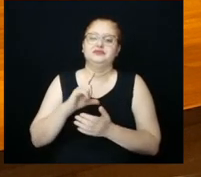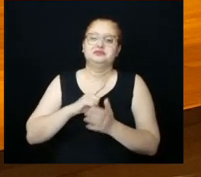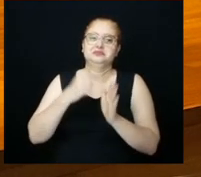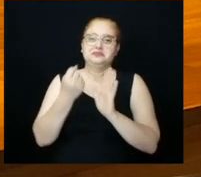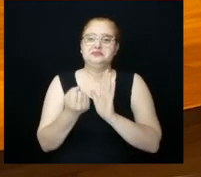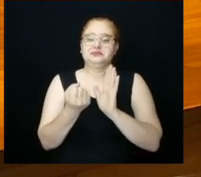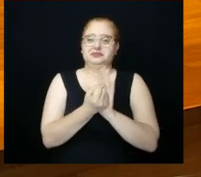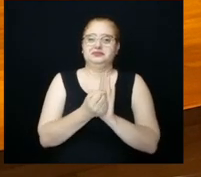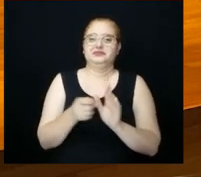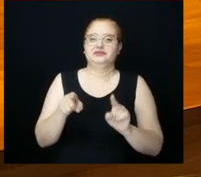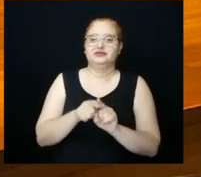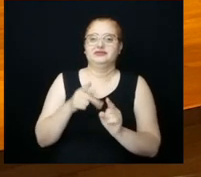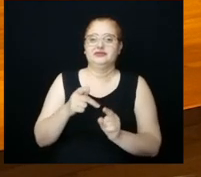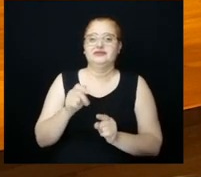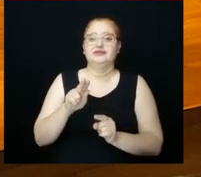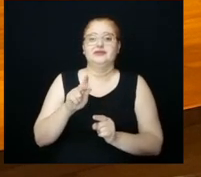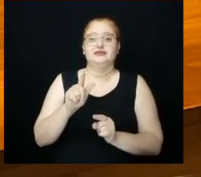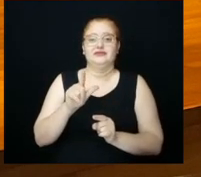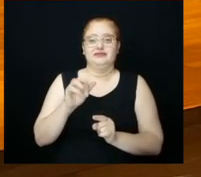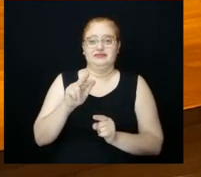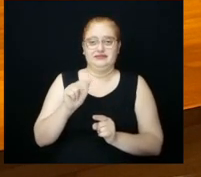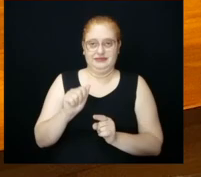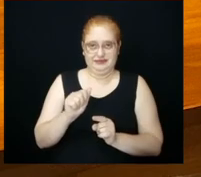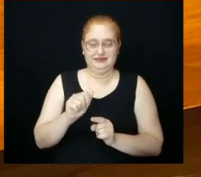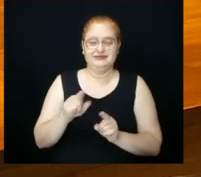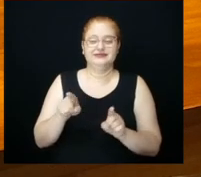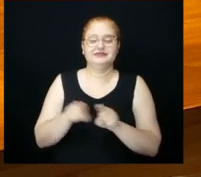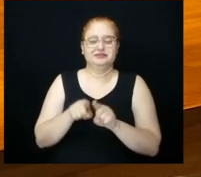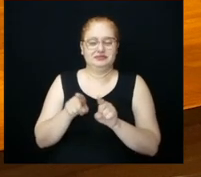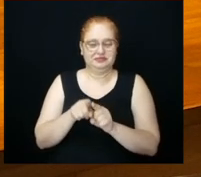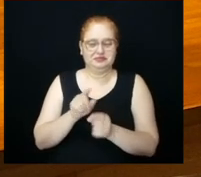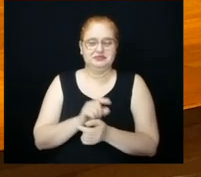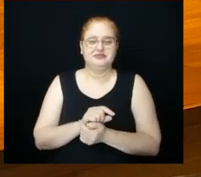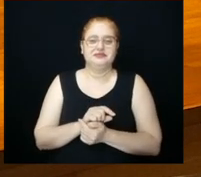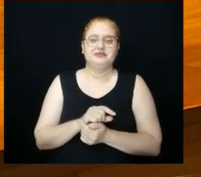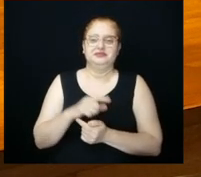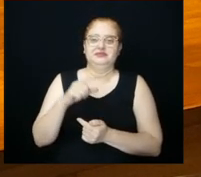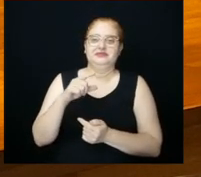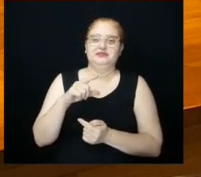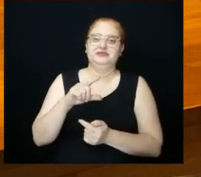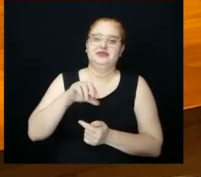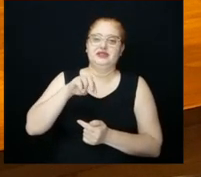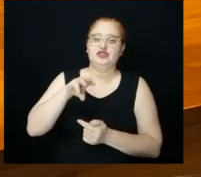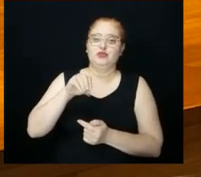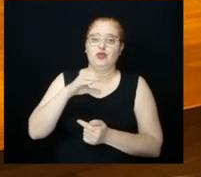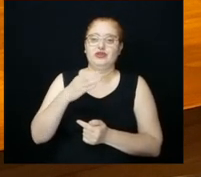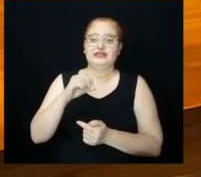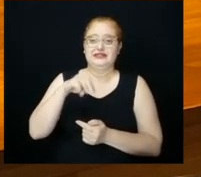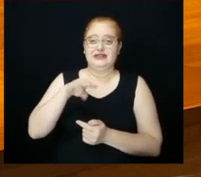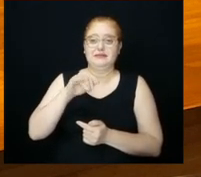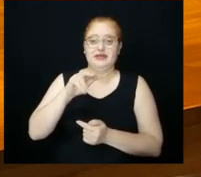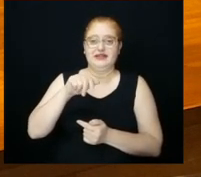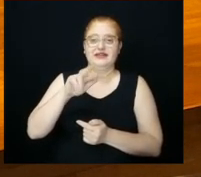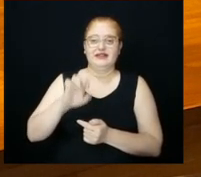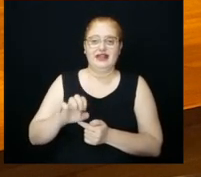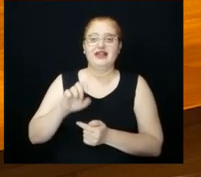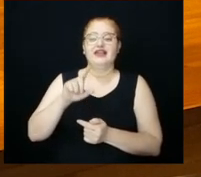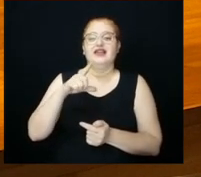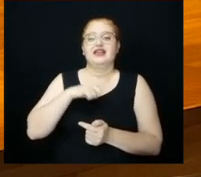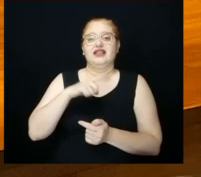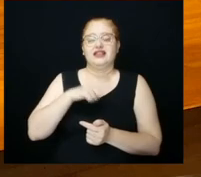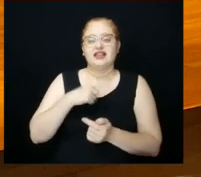Vamos trabalhar com a Paulina Chiziane, que também tem uma de Moçambique, é uma literatura bastante